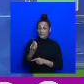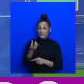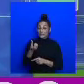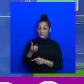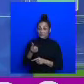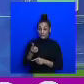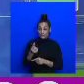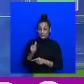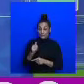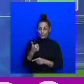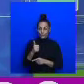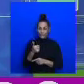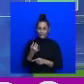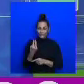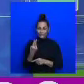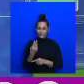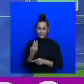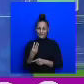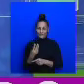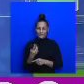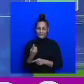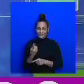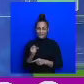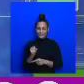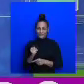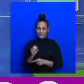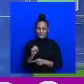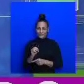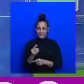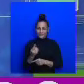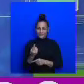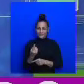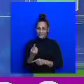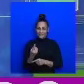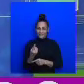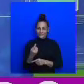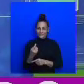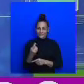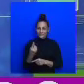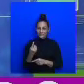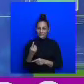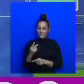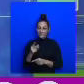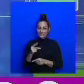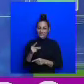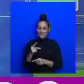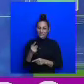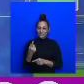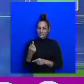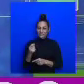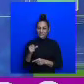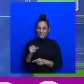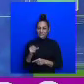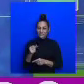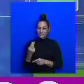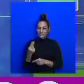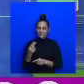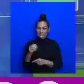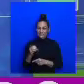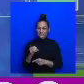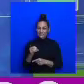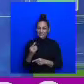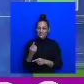04, 16, 11, 23, 18, 01, 12,